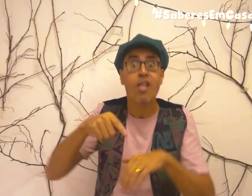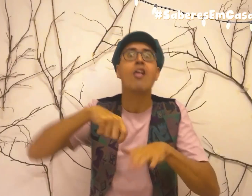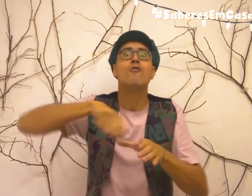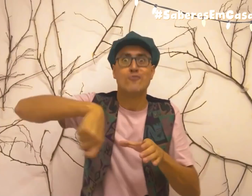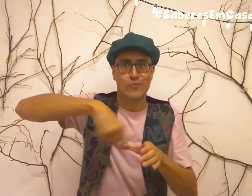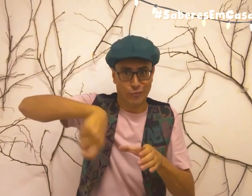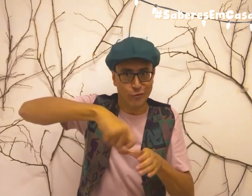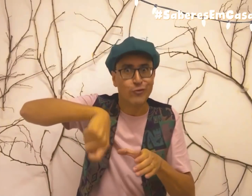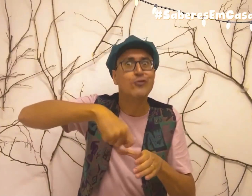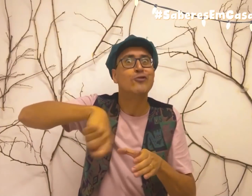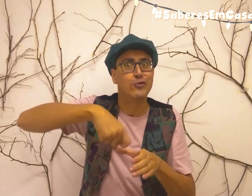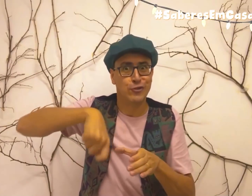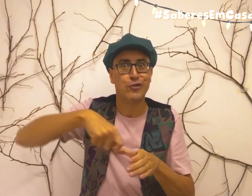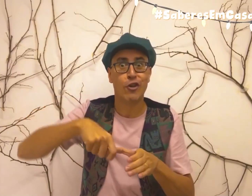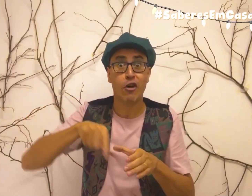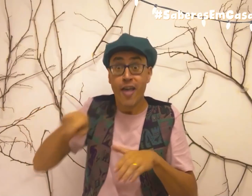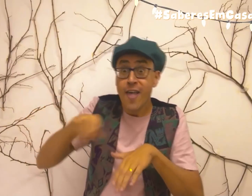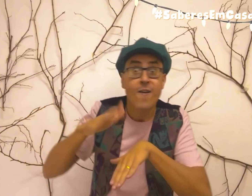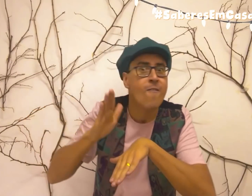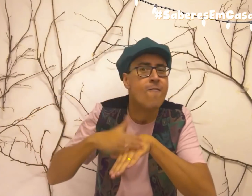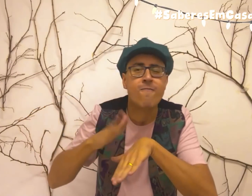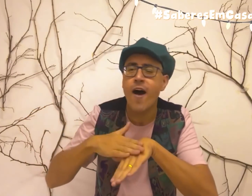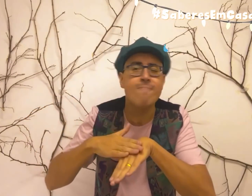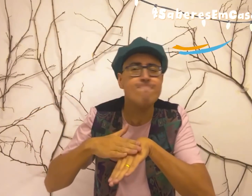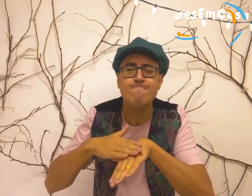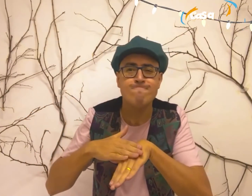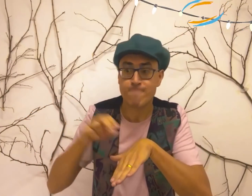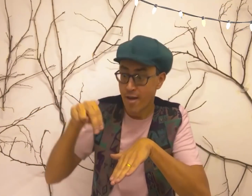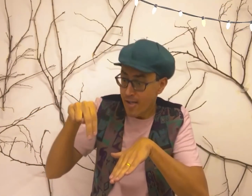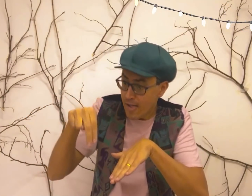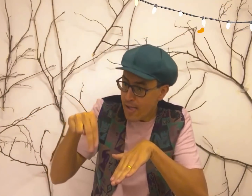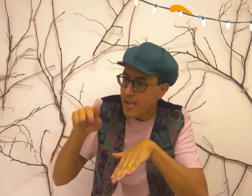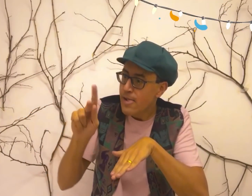Ele cozinhava. Ele fazia